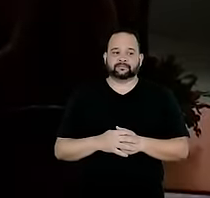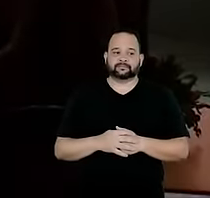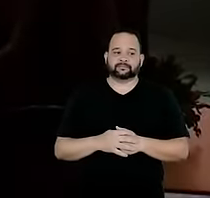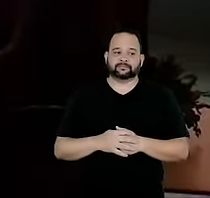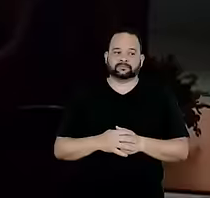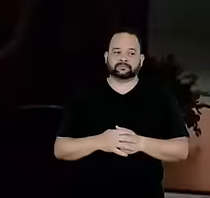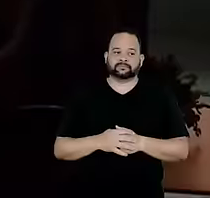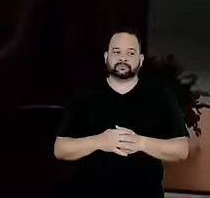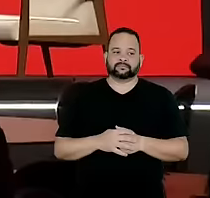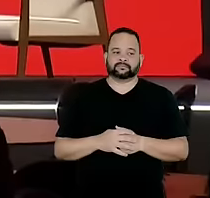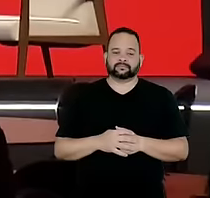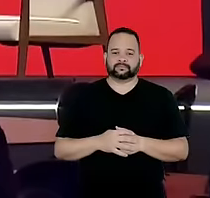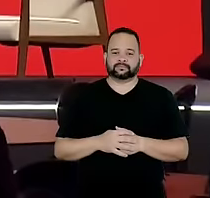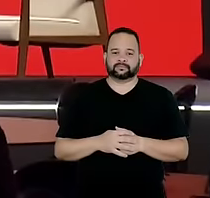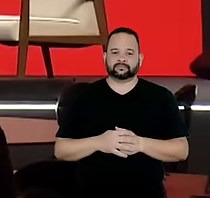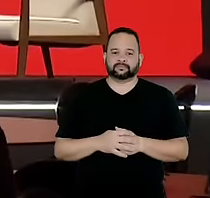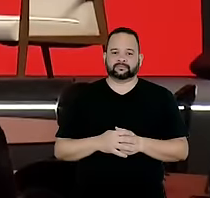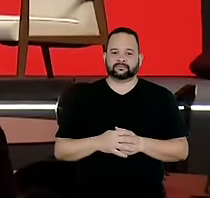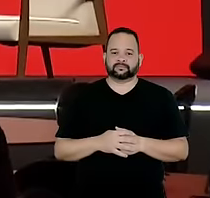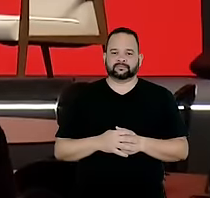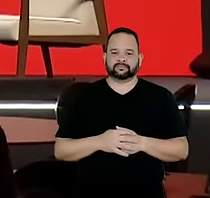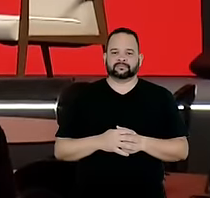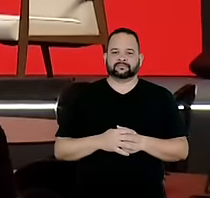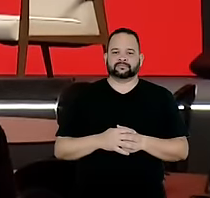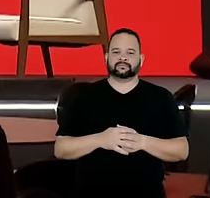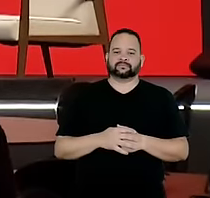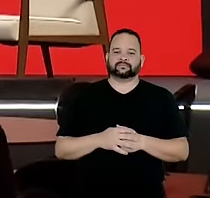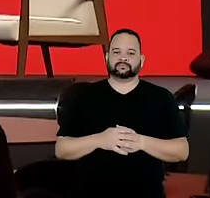gente muito obrigada